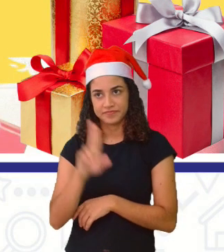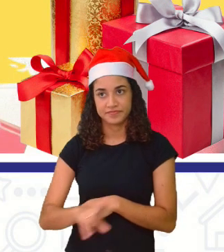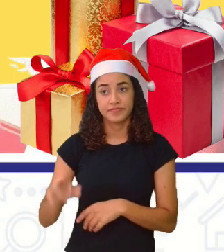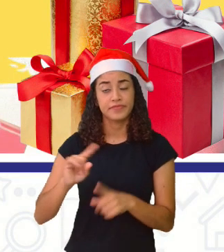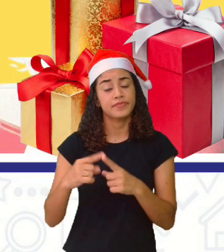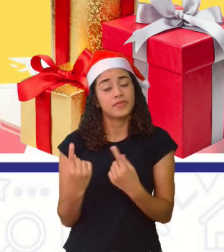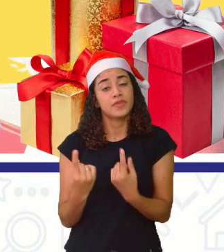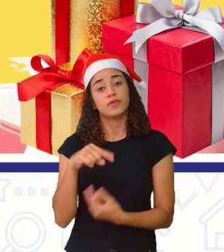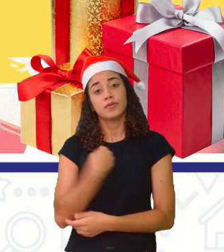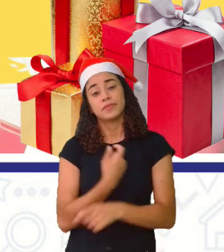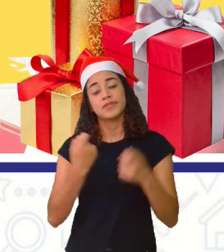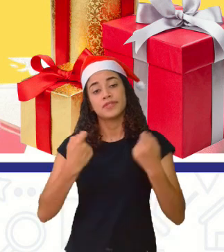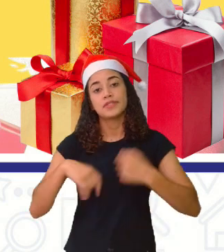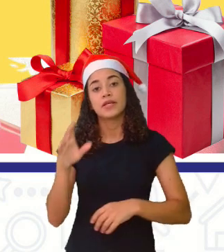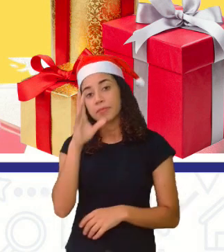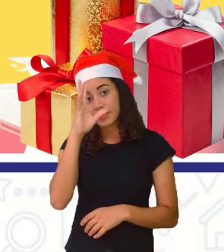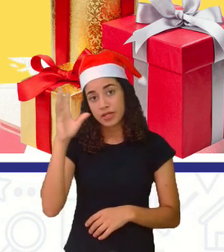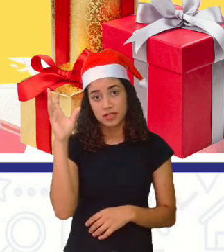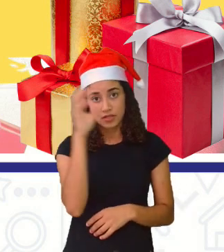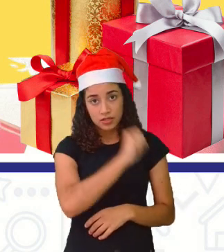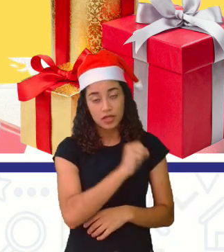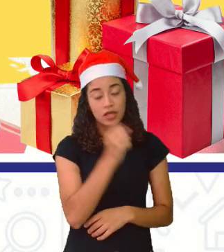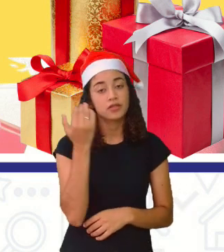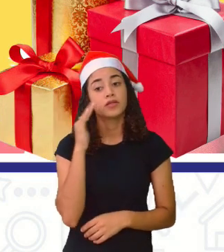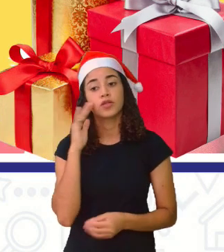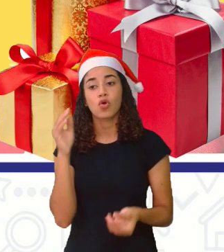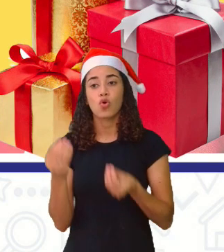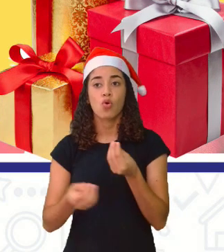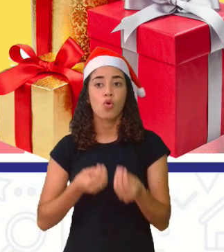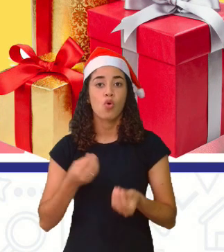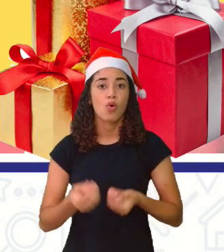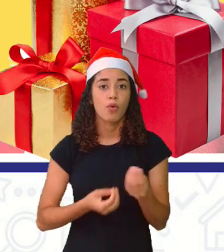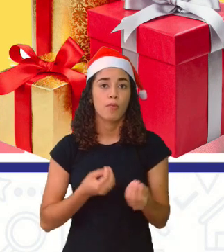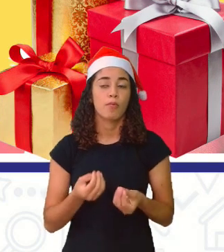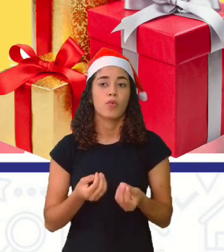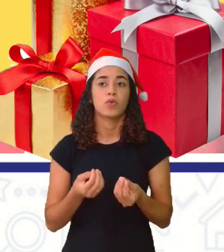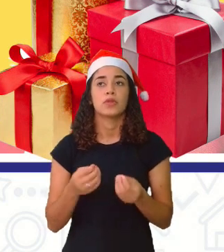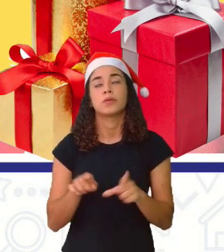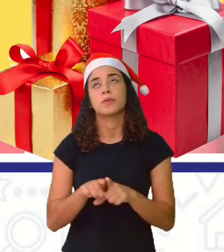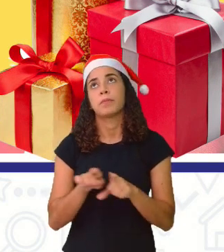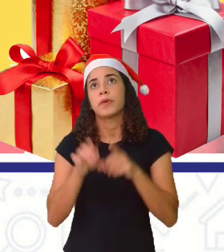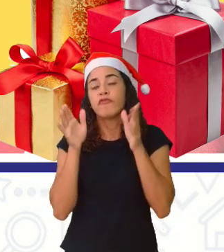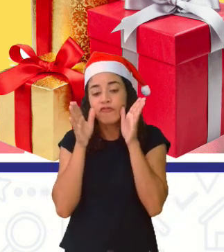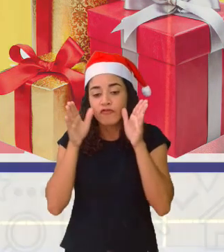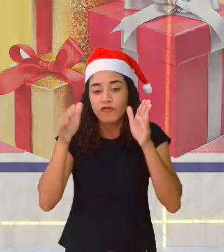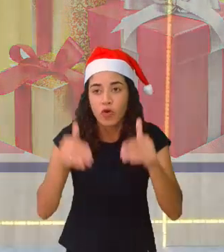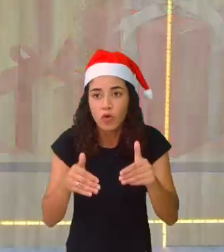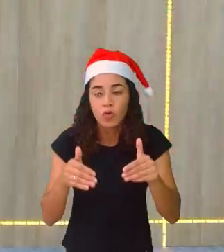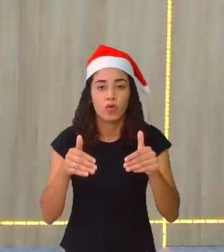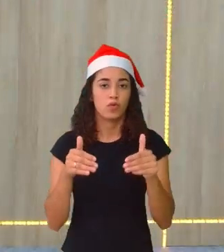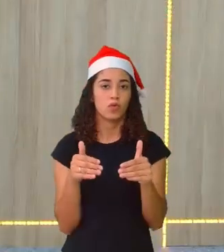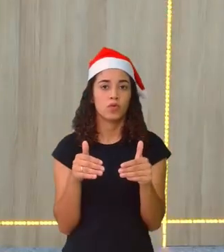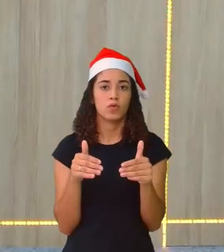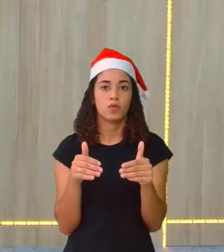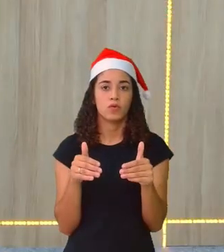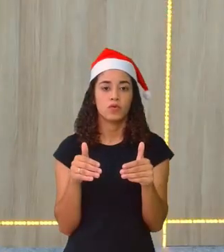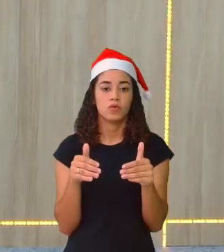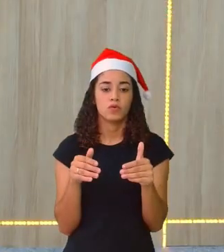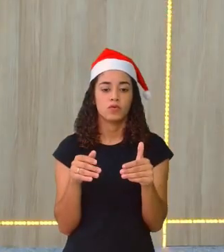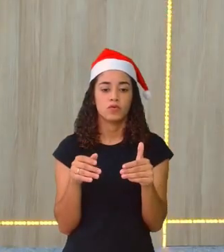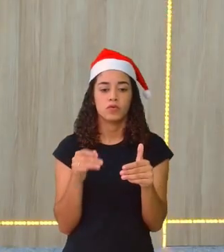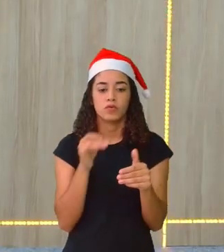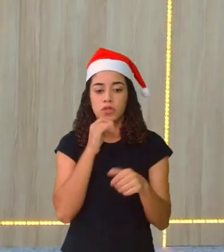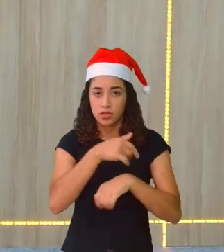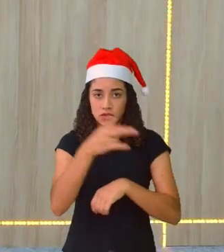tem que aprender a lidar com esses excessos e entender que a gente deve usar esse espaço